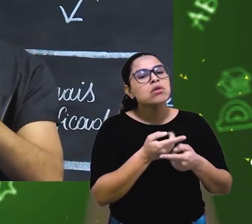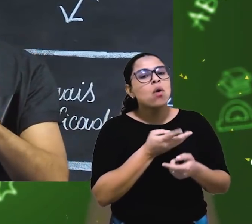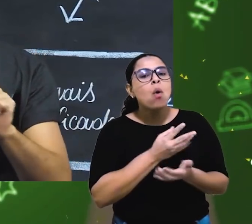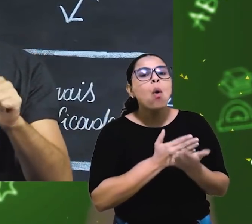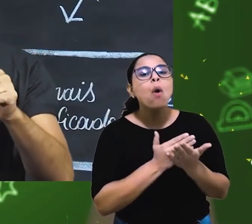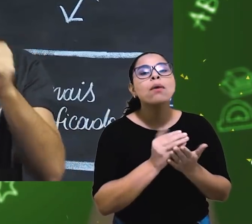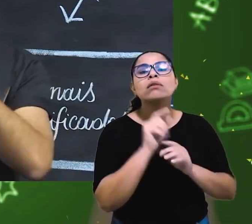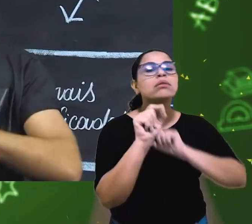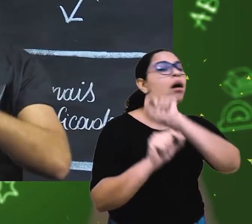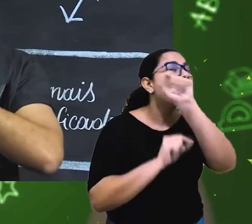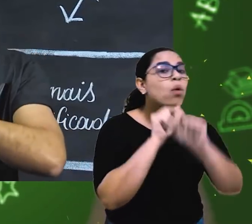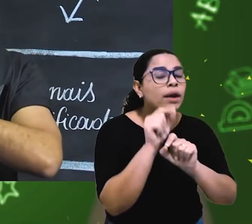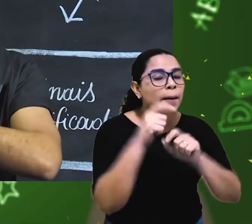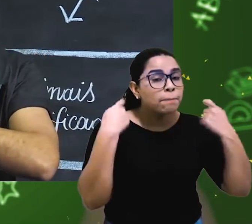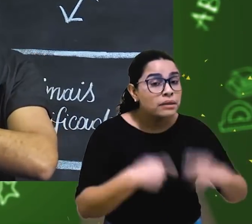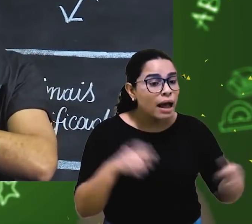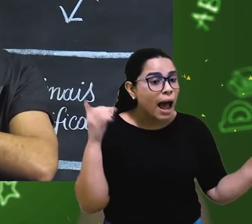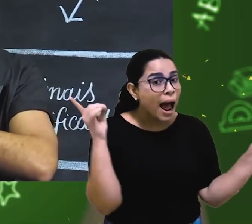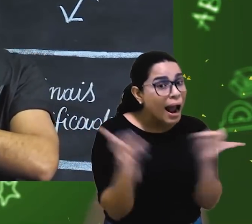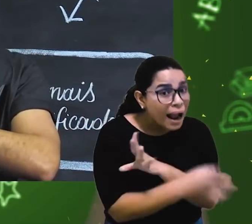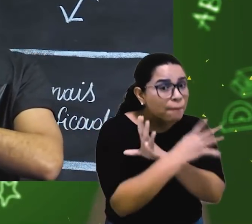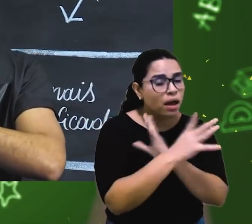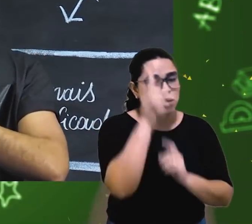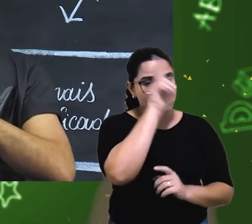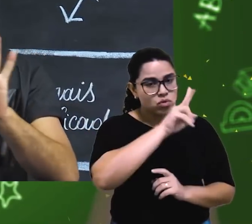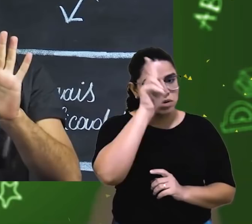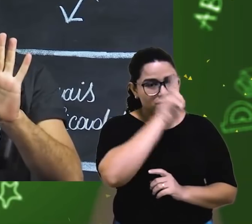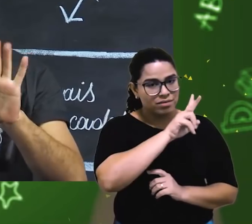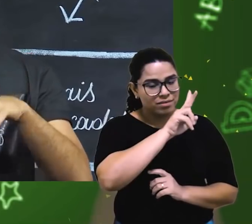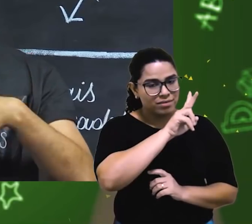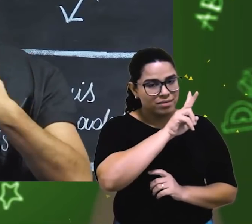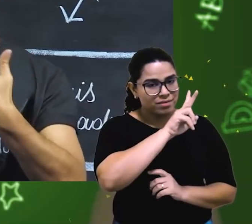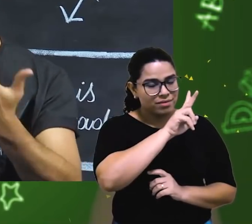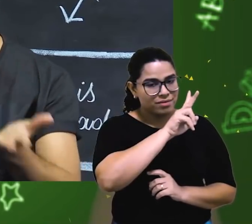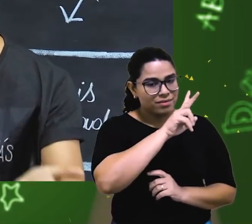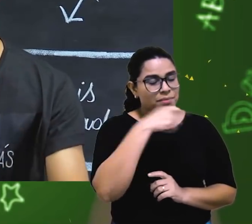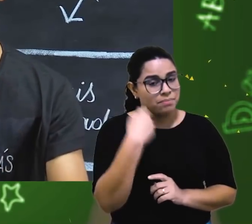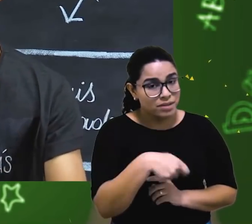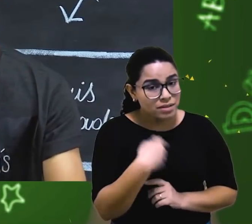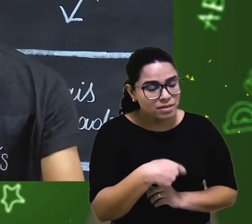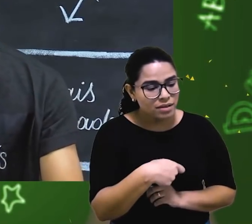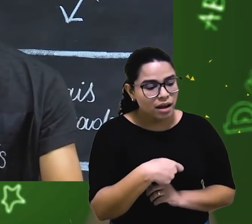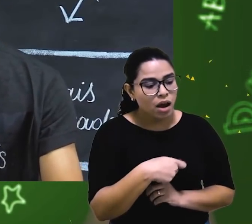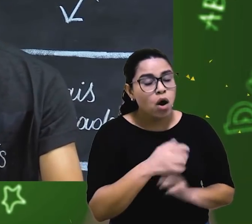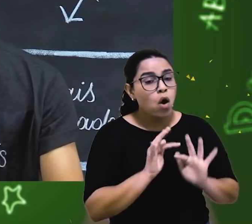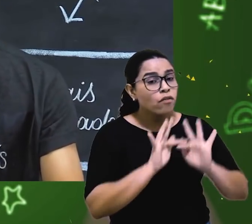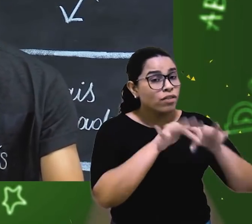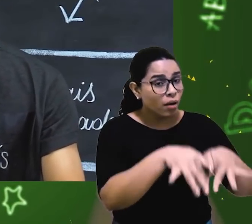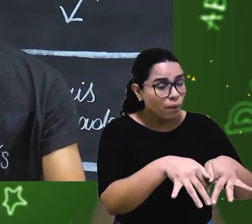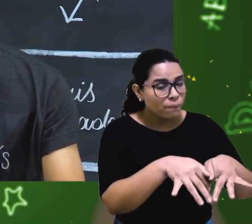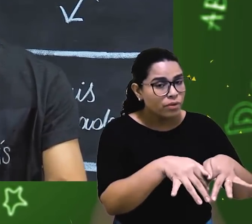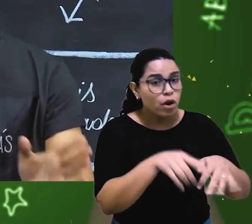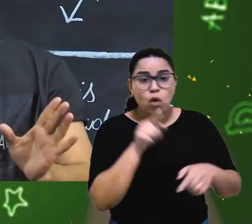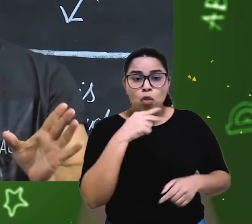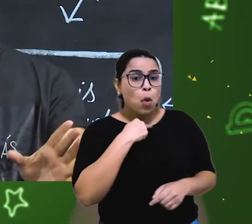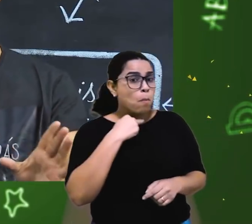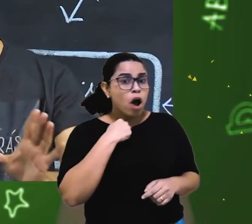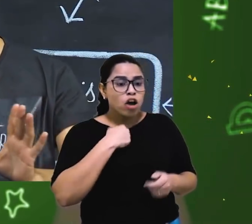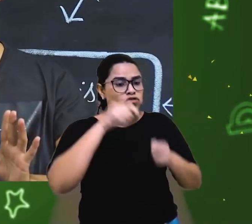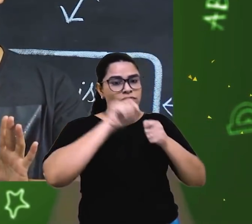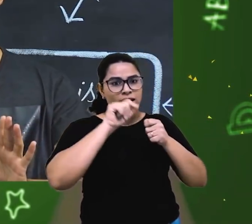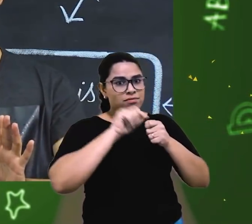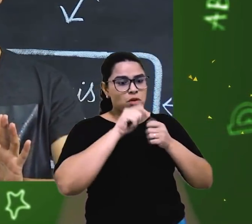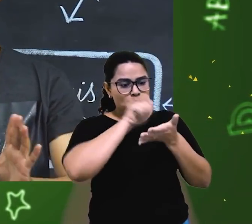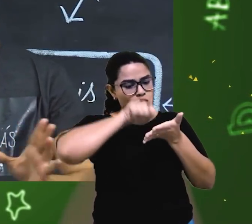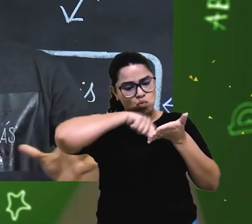do enredo, que precisa encerrar o problema que você colocou lá no início. Não faça um conto e deixe o leitor confuso sem saber como é que essa história vai terminar. Embora